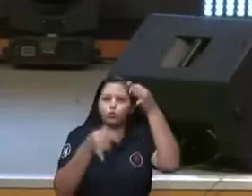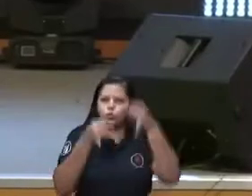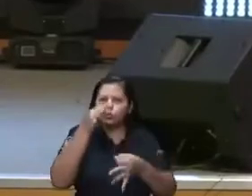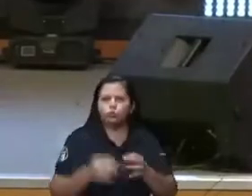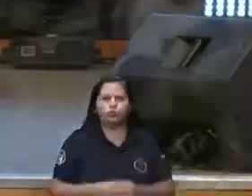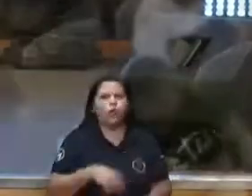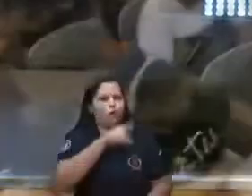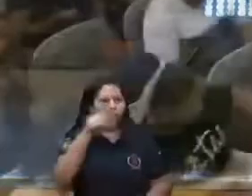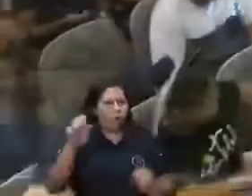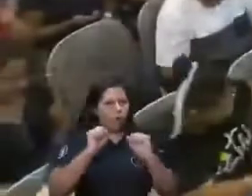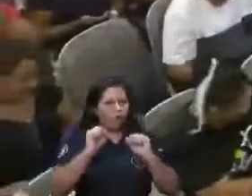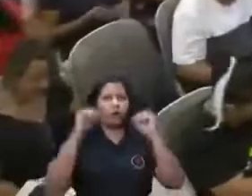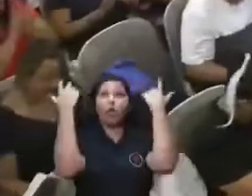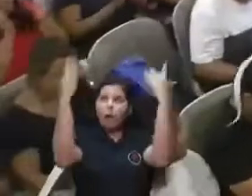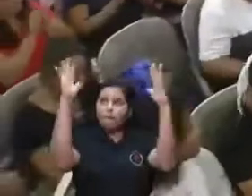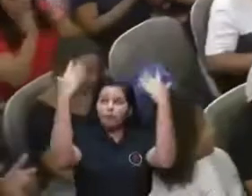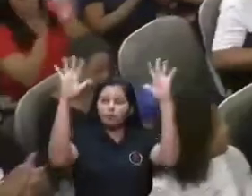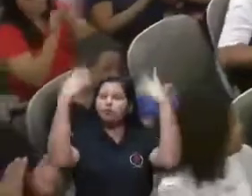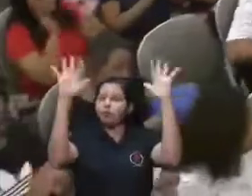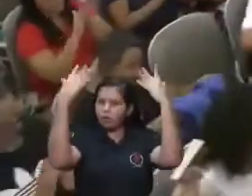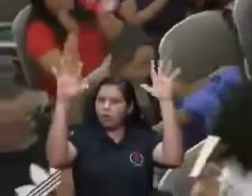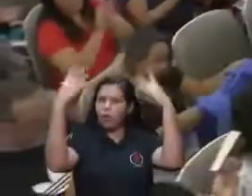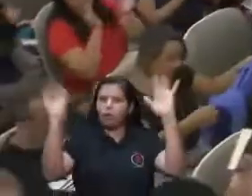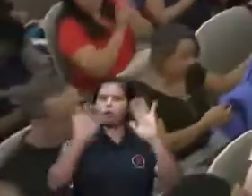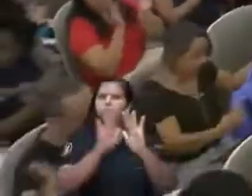ao Senhor pela sua palavra esta noite?